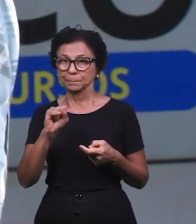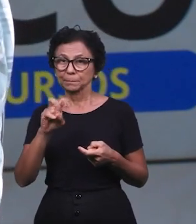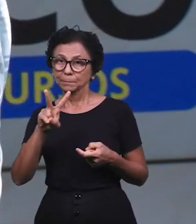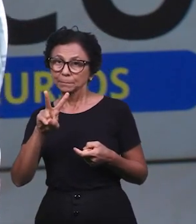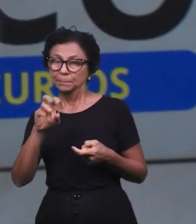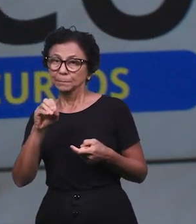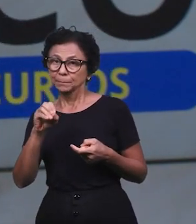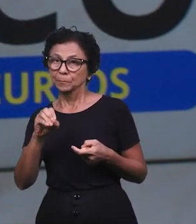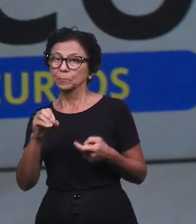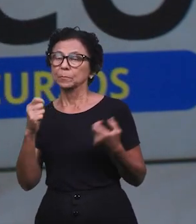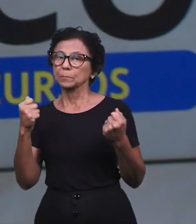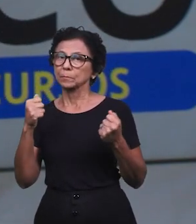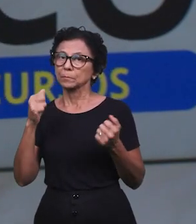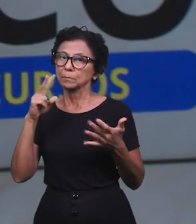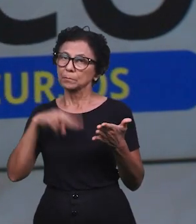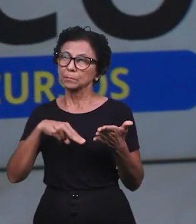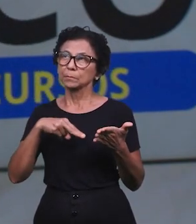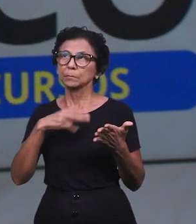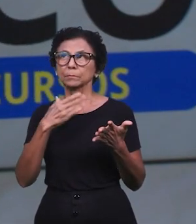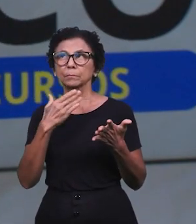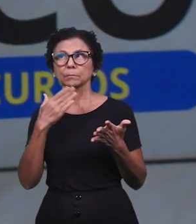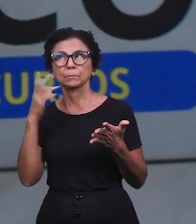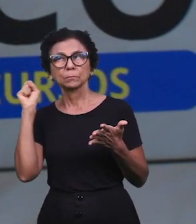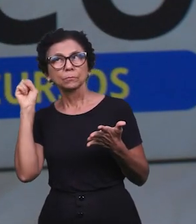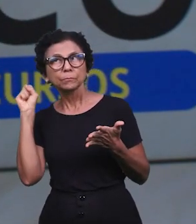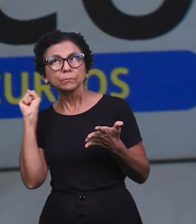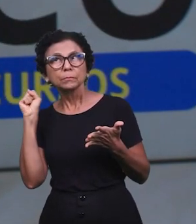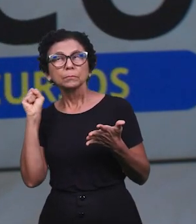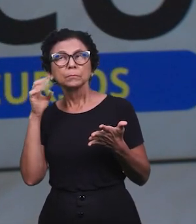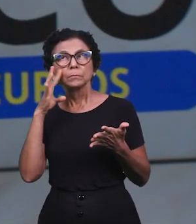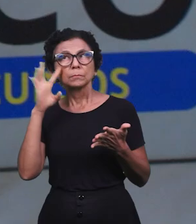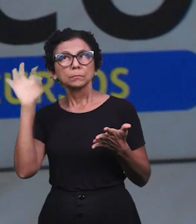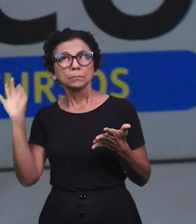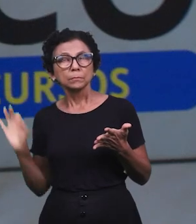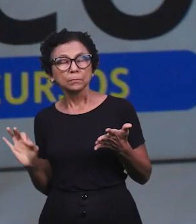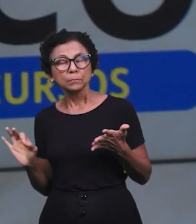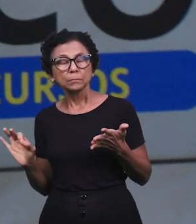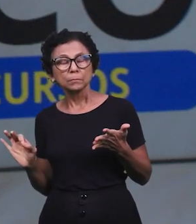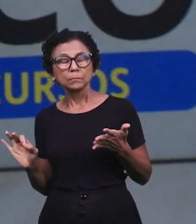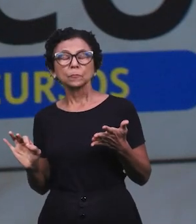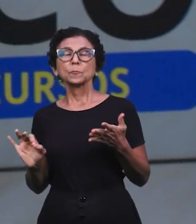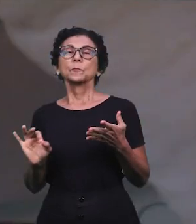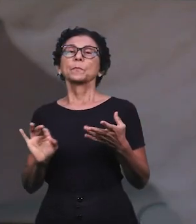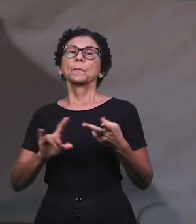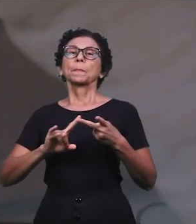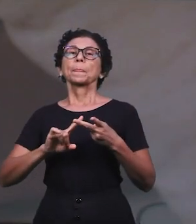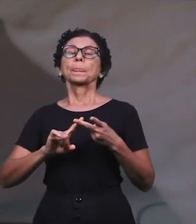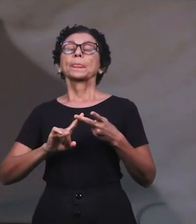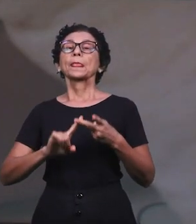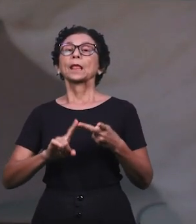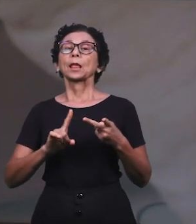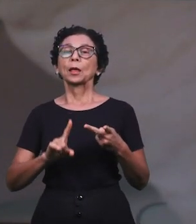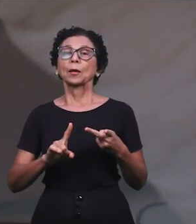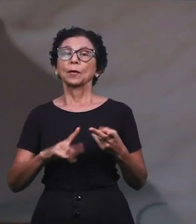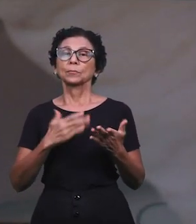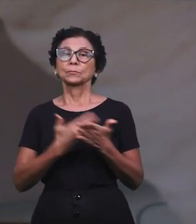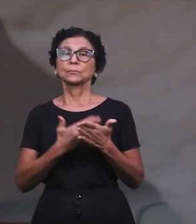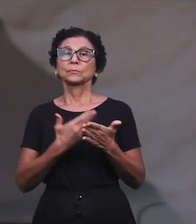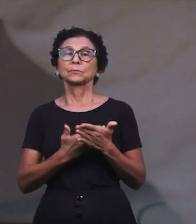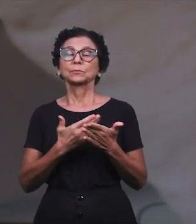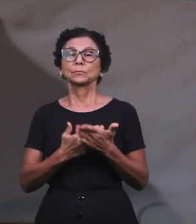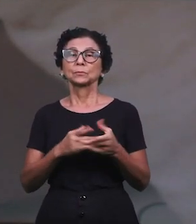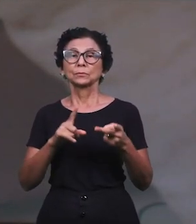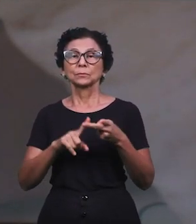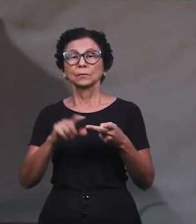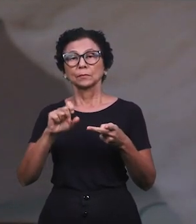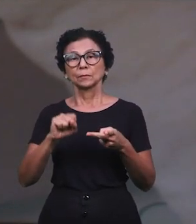ter que escutar e assistir. Mas o seu estudo precisa ser o quê? Principalmente ativo,